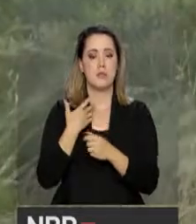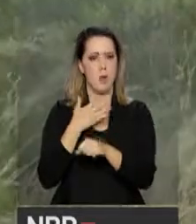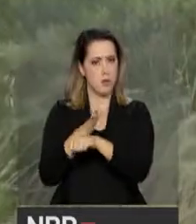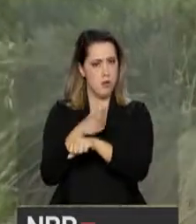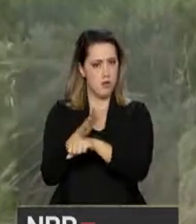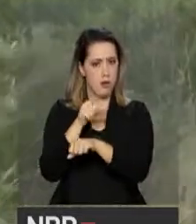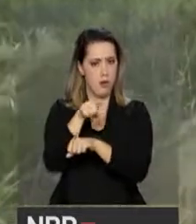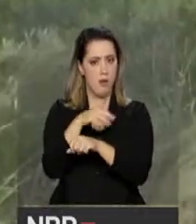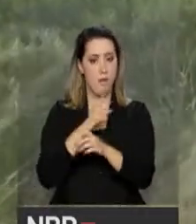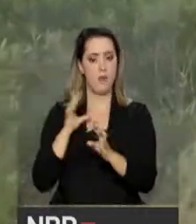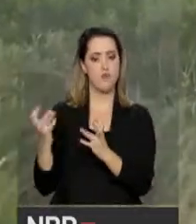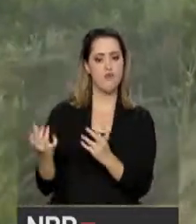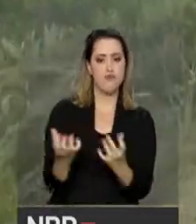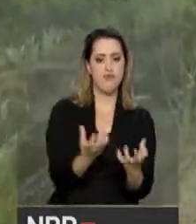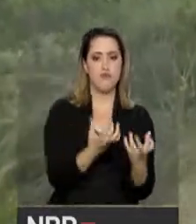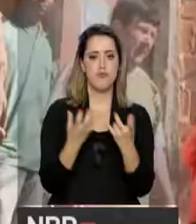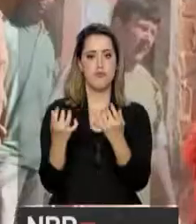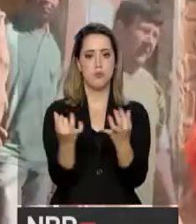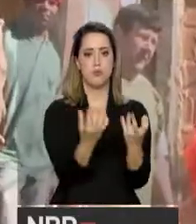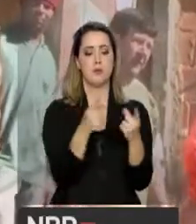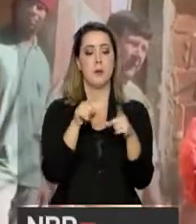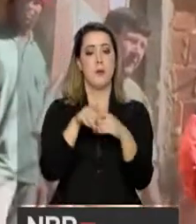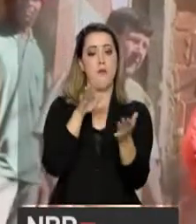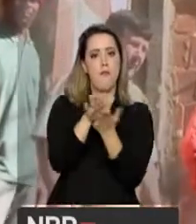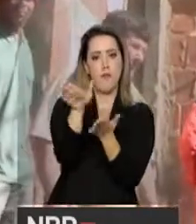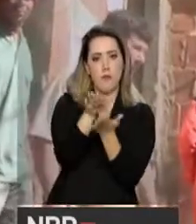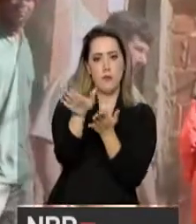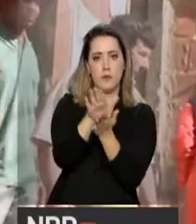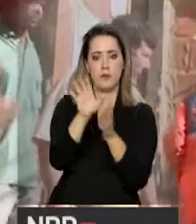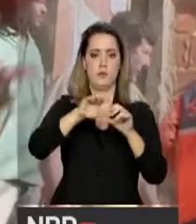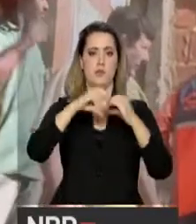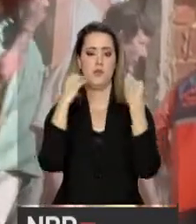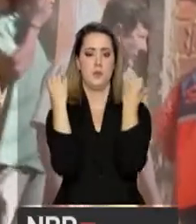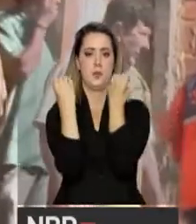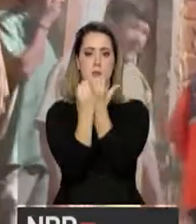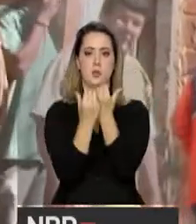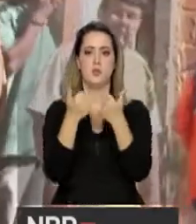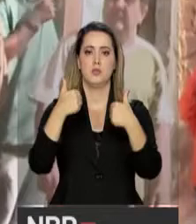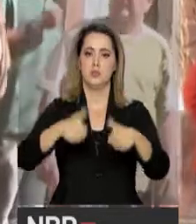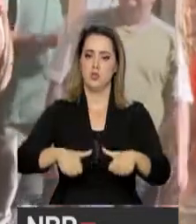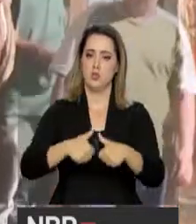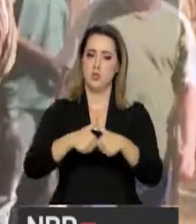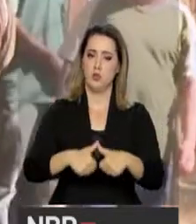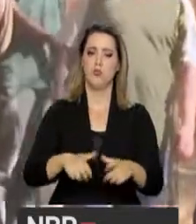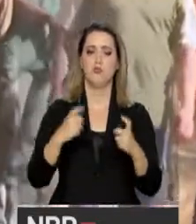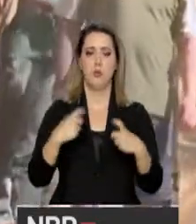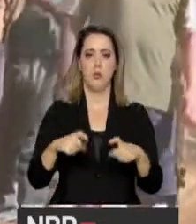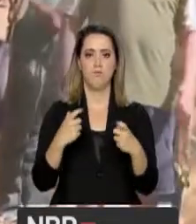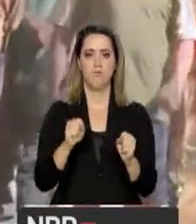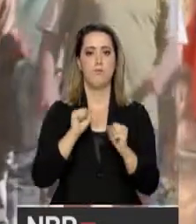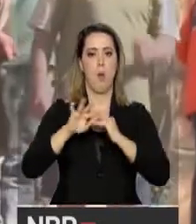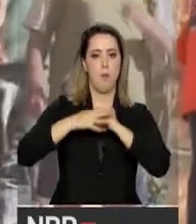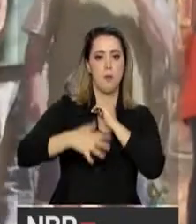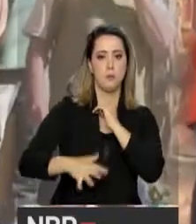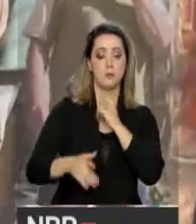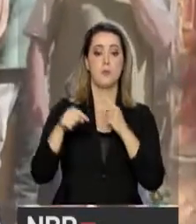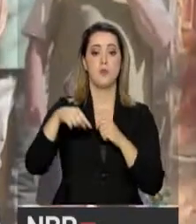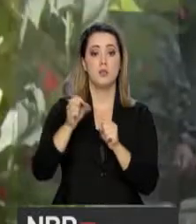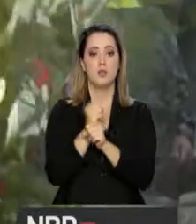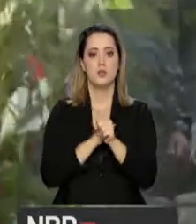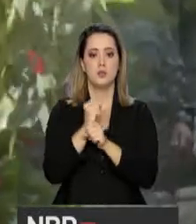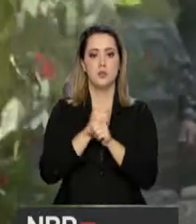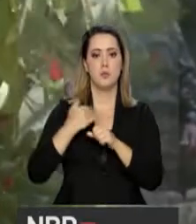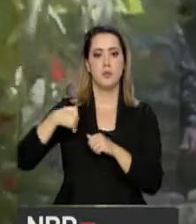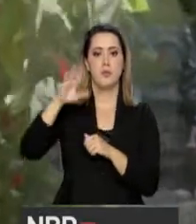como incêndios em regiões estratégicas e evacuação de comunidades em regiões de maiores riscos. Este ano, o ECADEC teve o